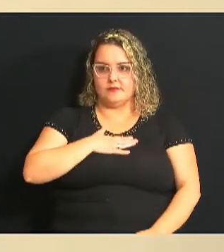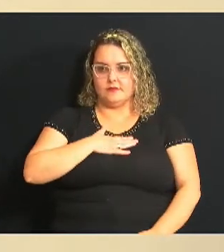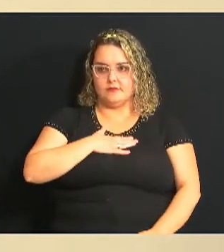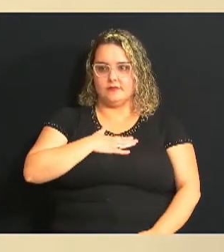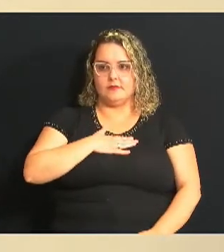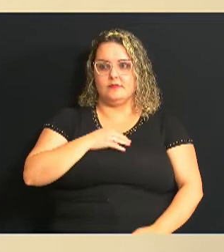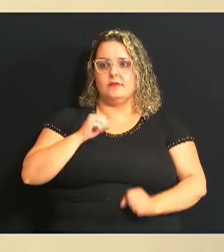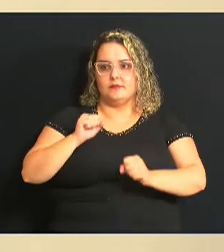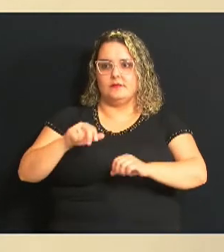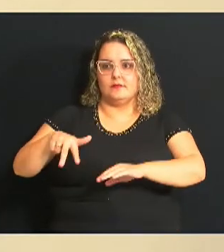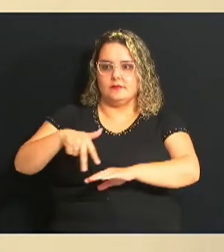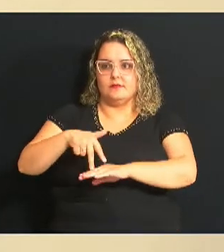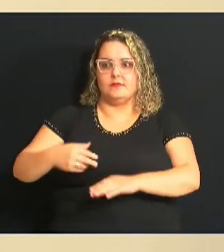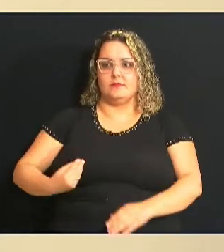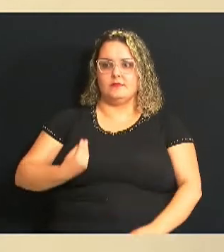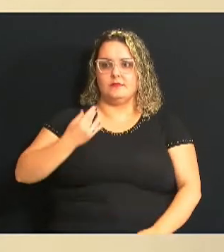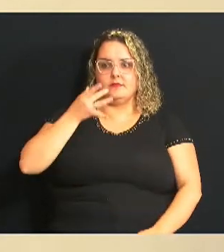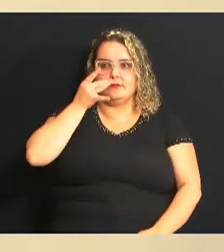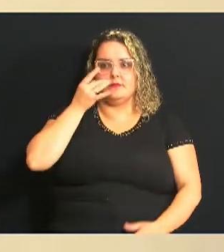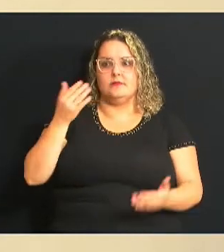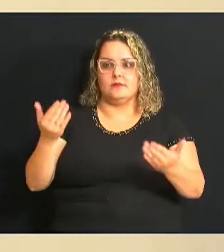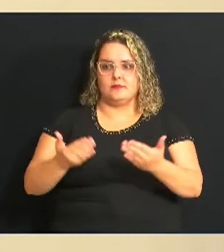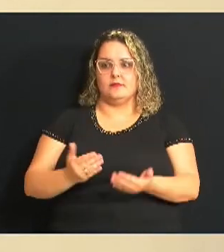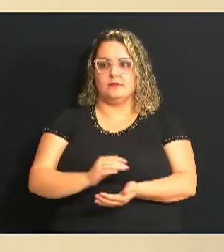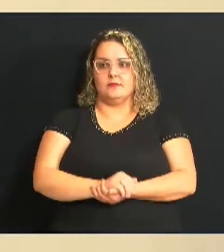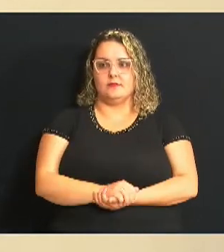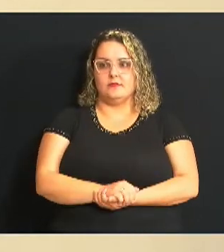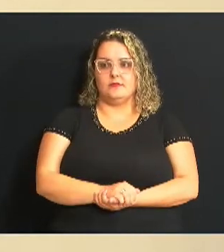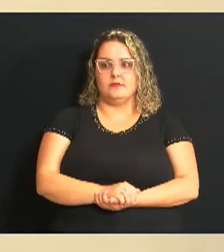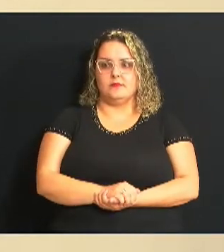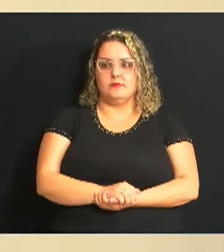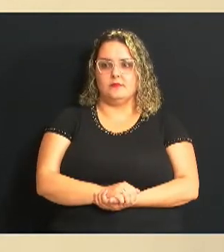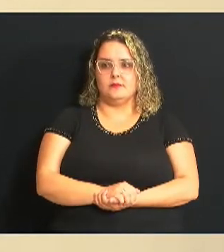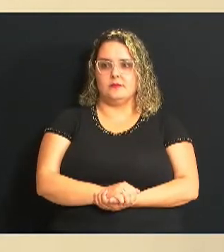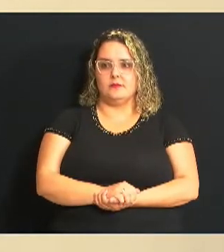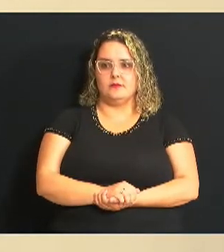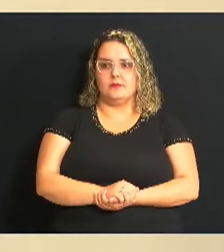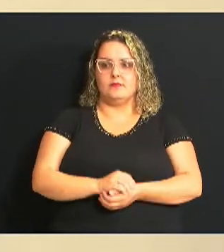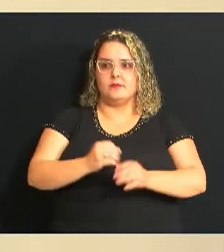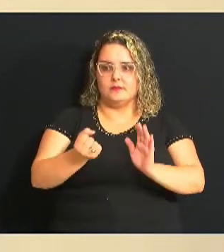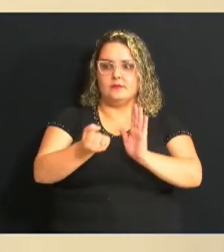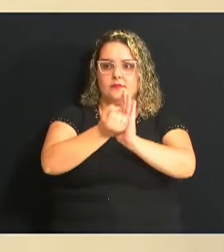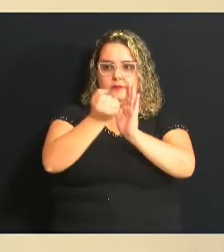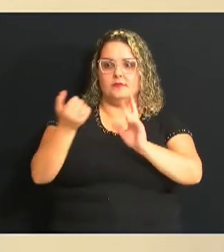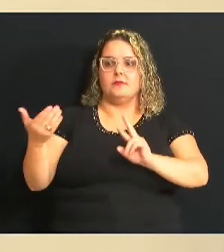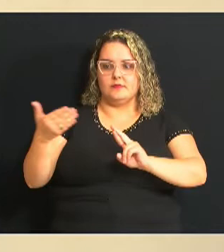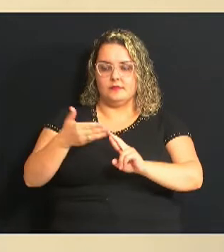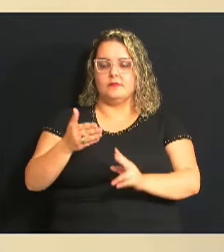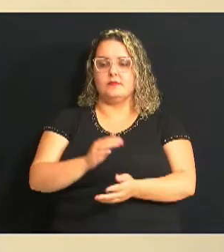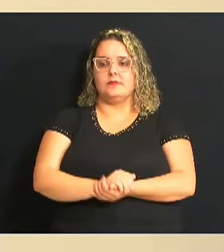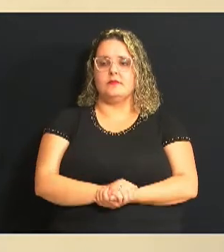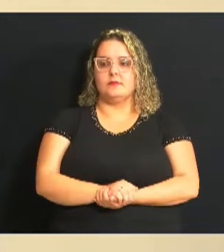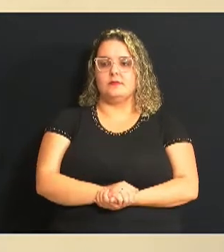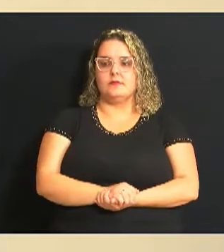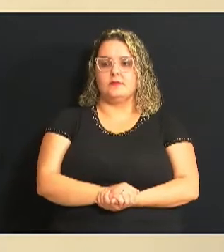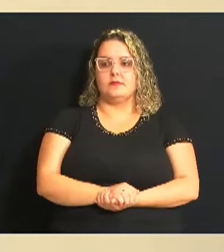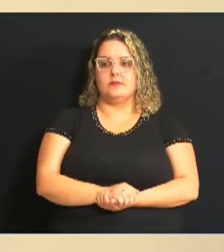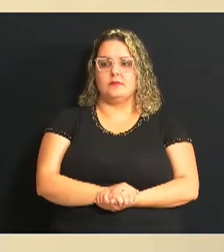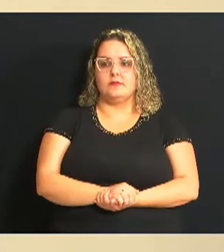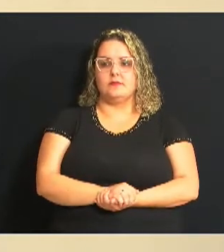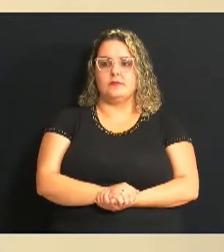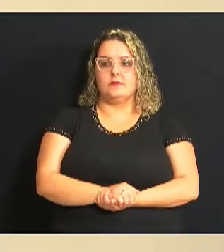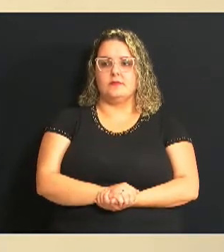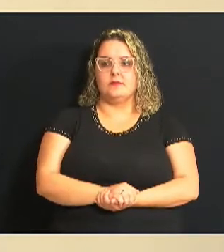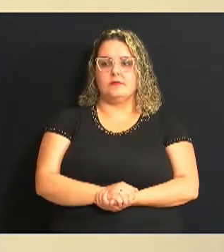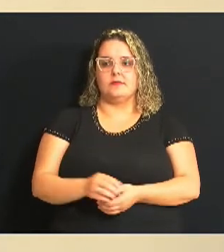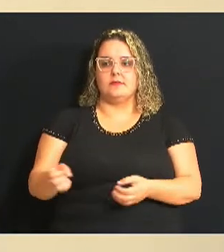estar aqui hoje, nesse símbolo tão representativo. E,